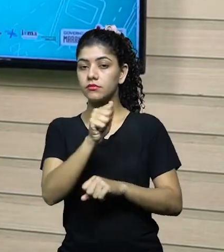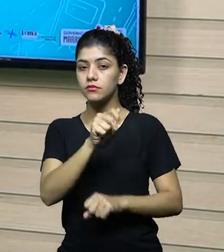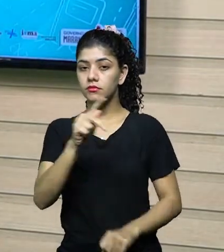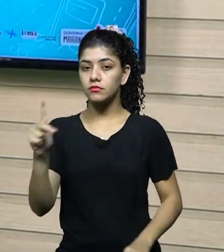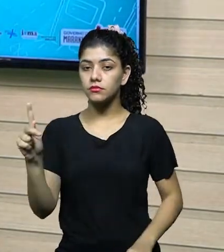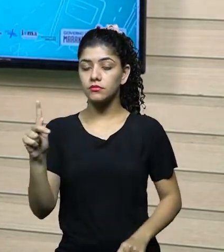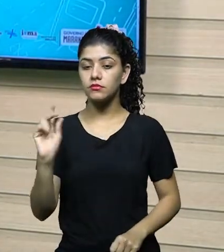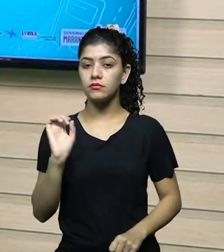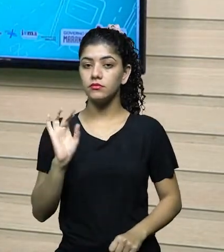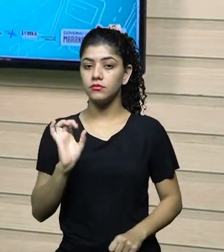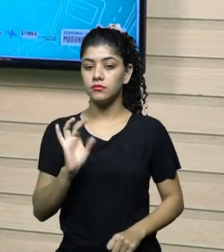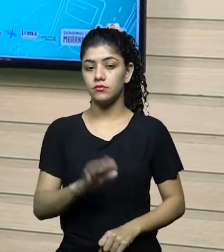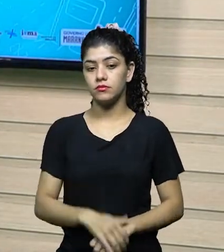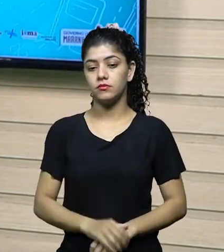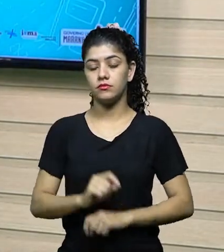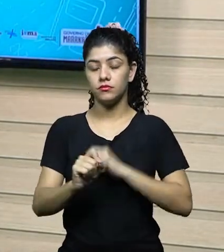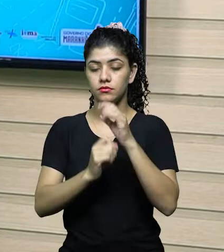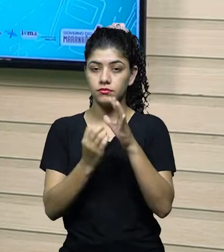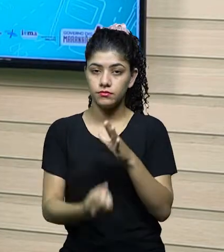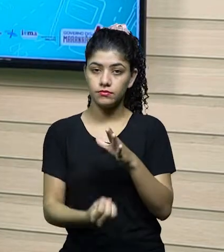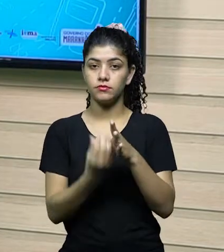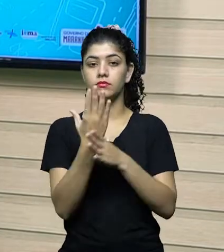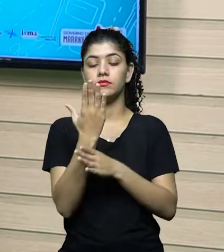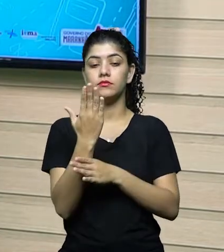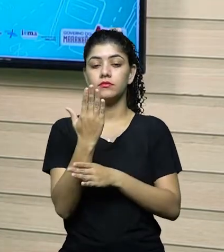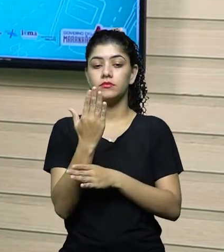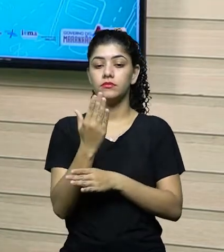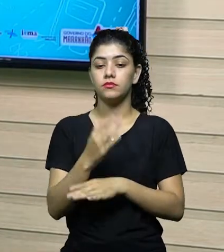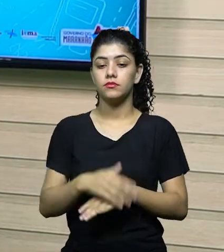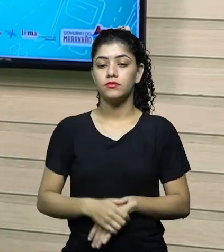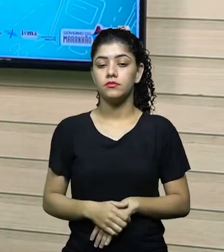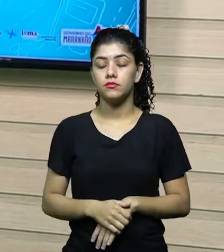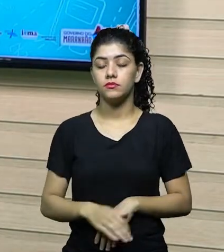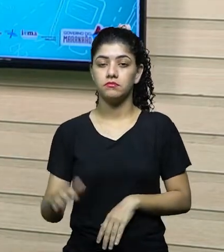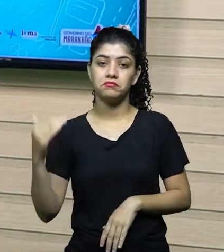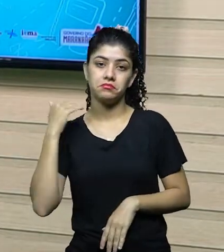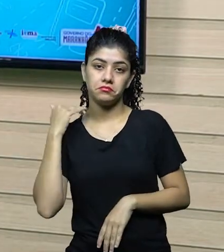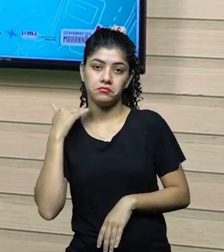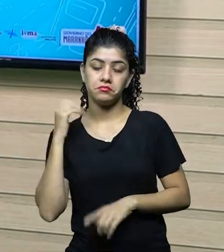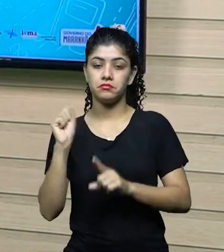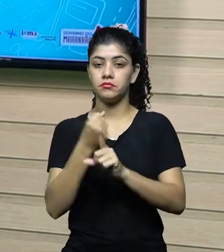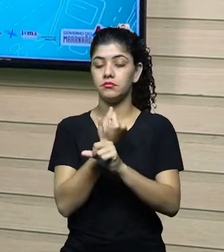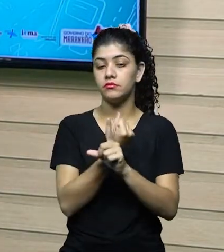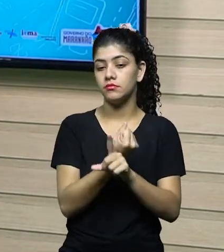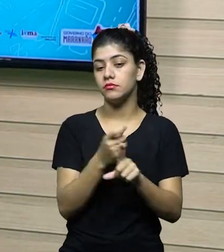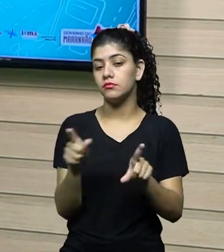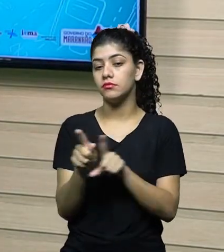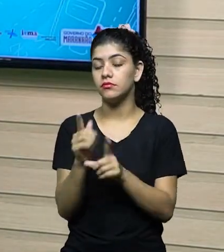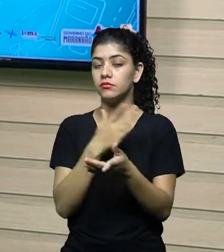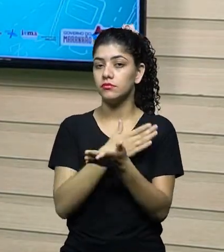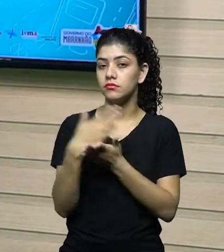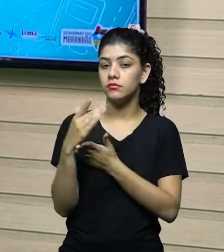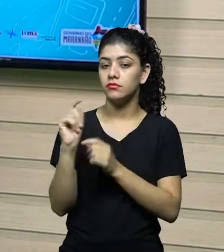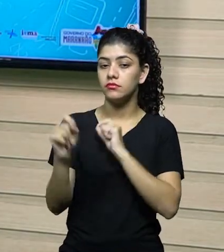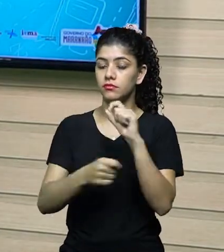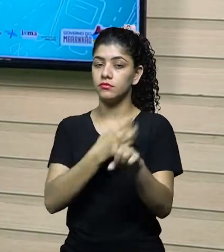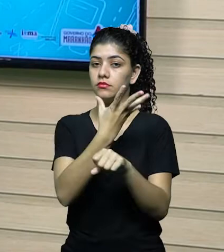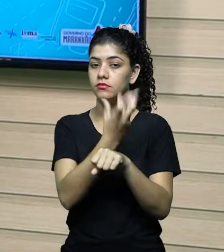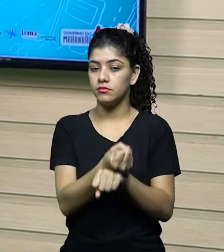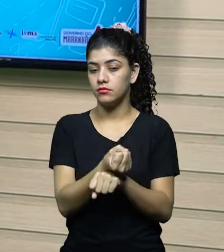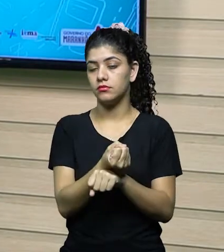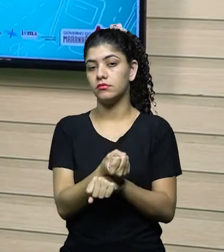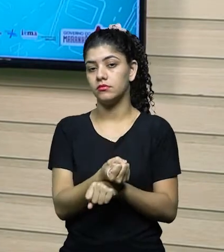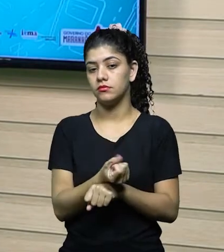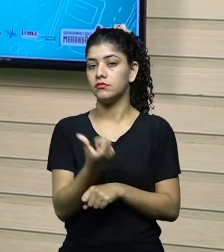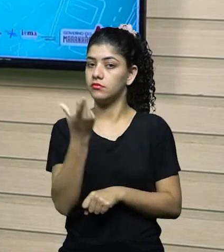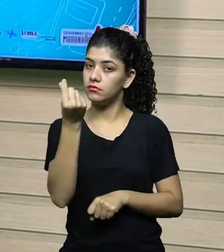no seu celular, criasse uma conta social e começasse a receber